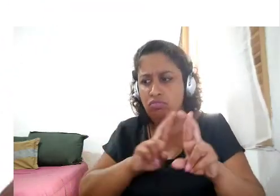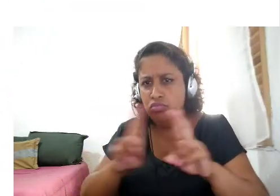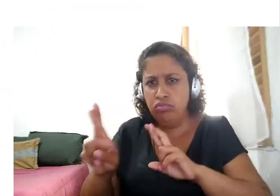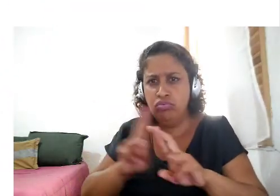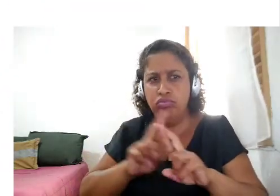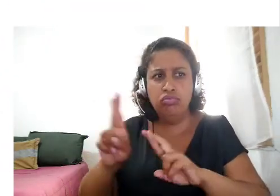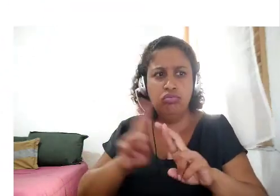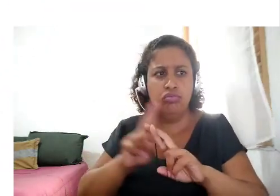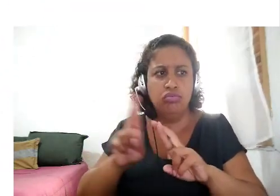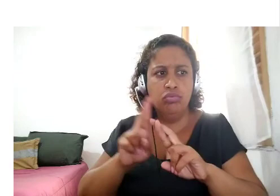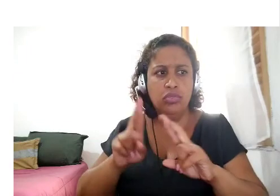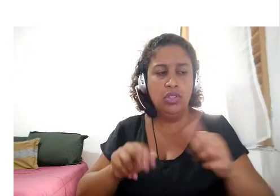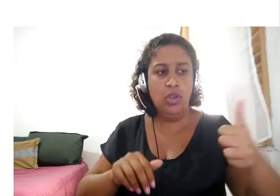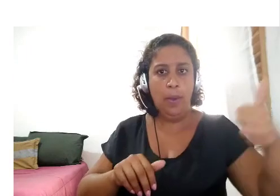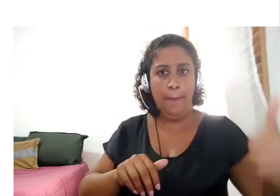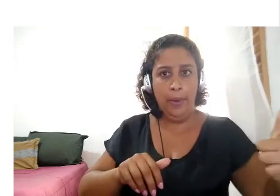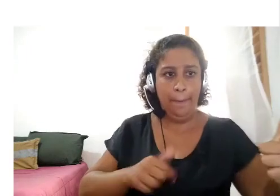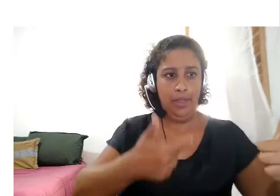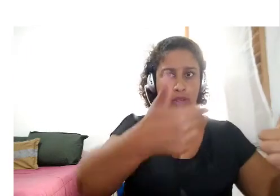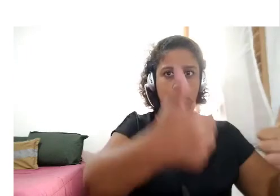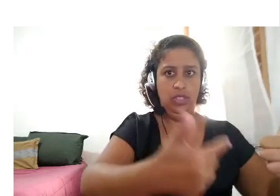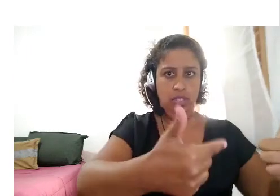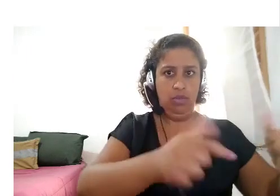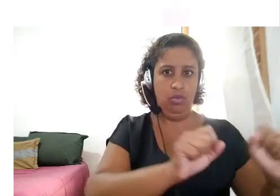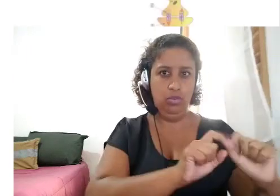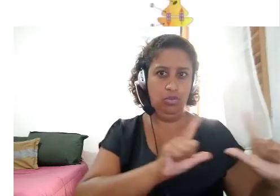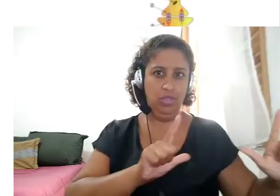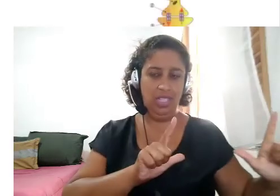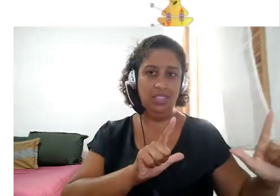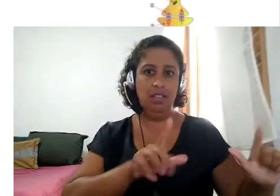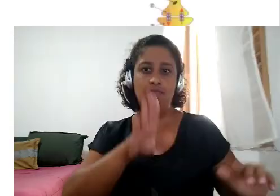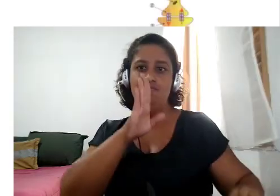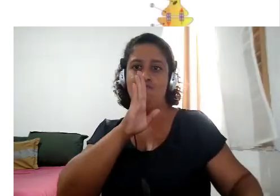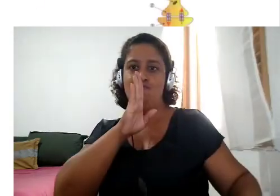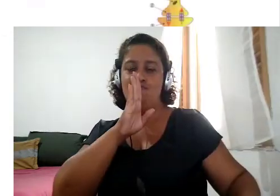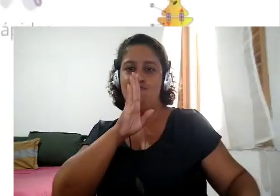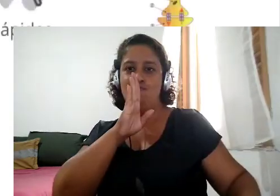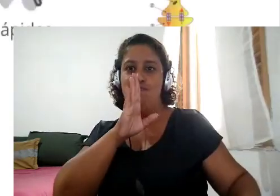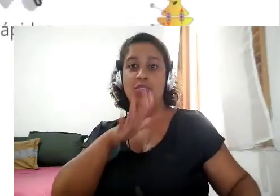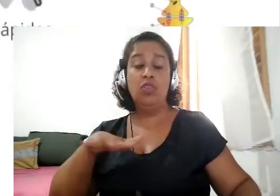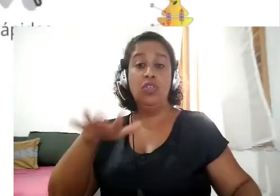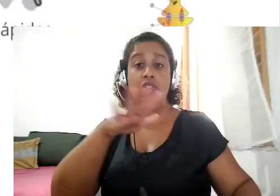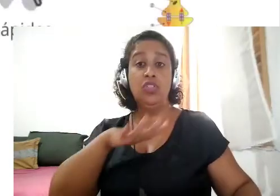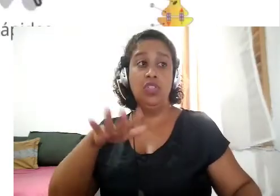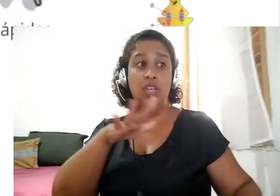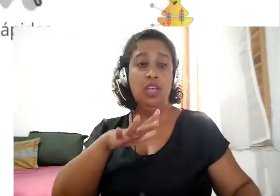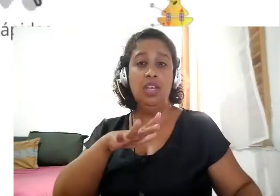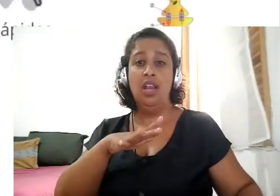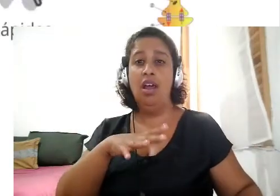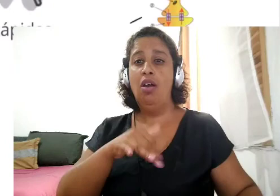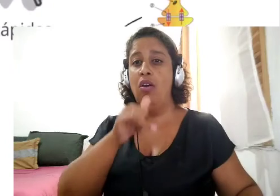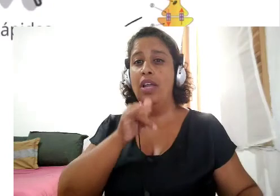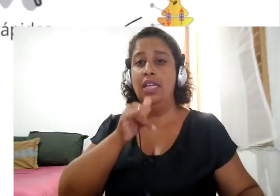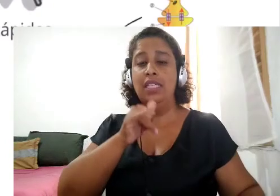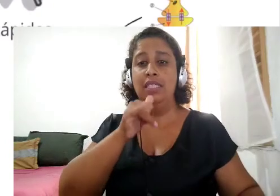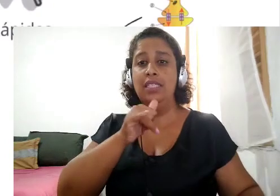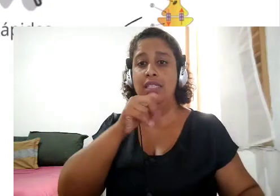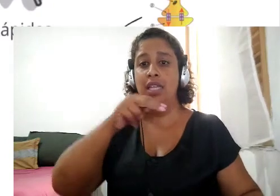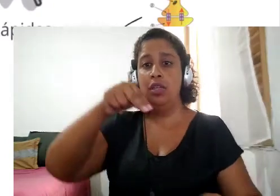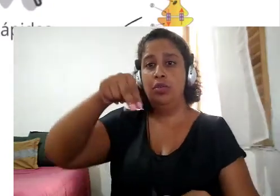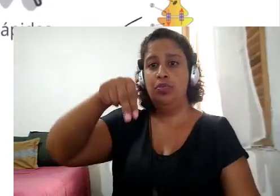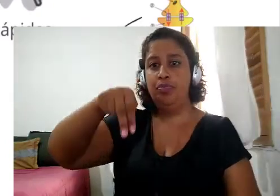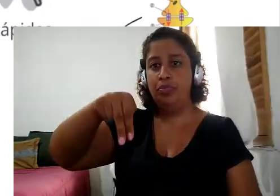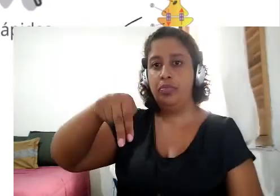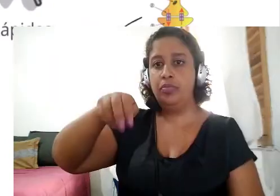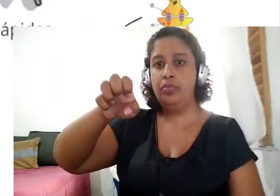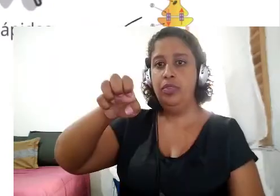elétrica, suas características são ser bidirecional, rápida e que depende do contato físico entre duas